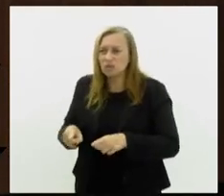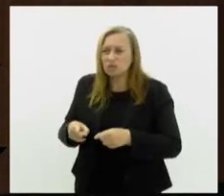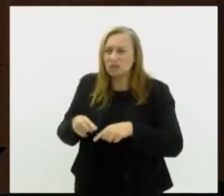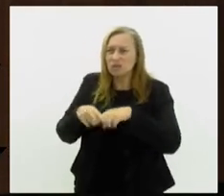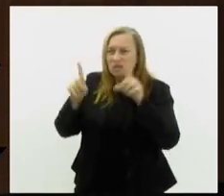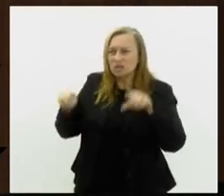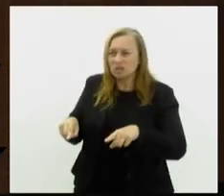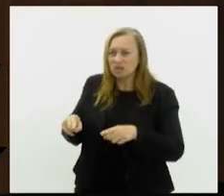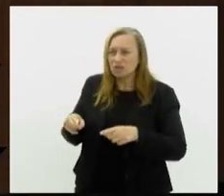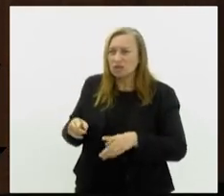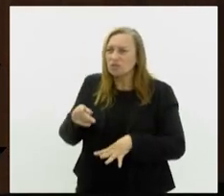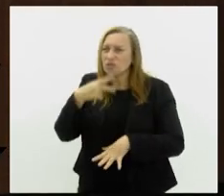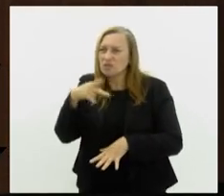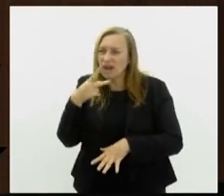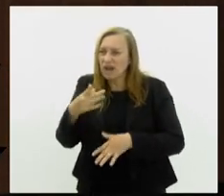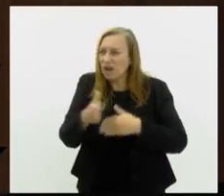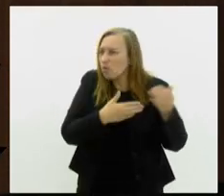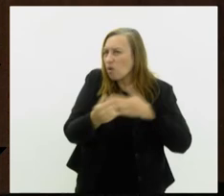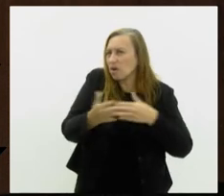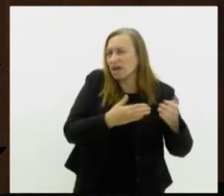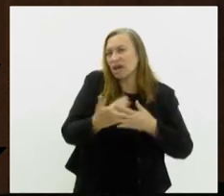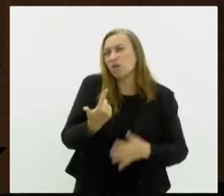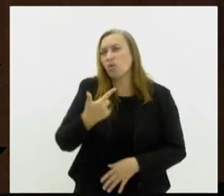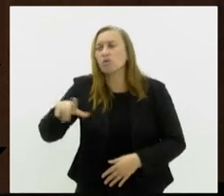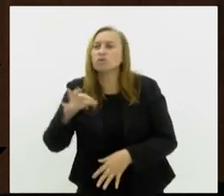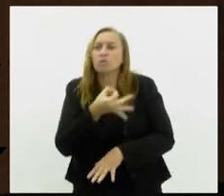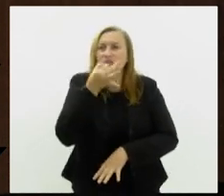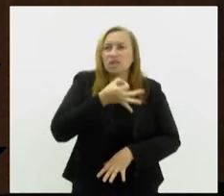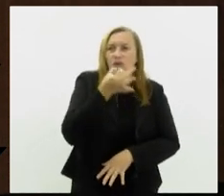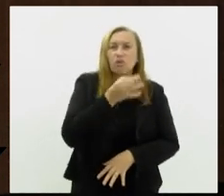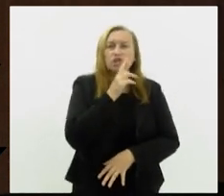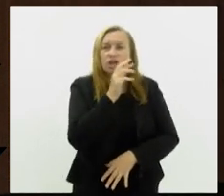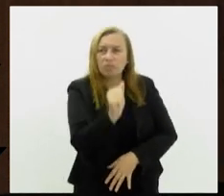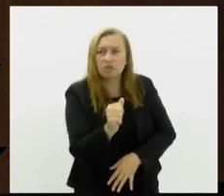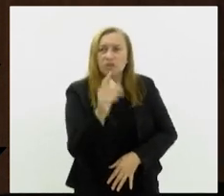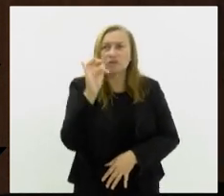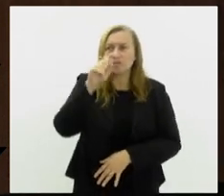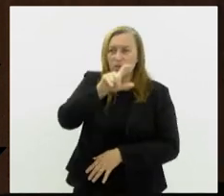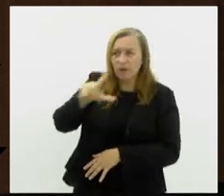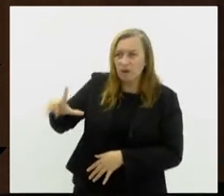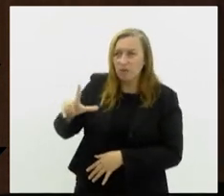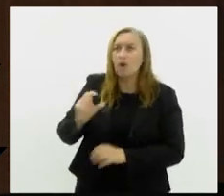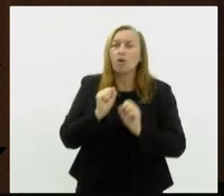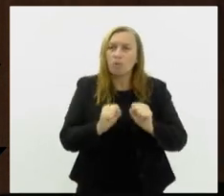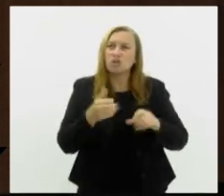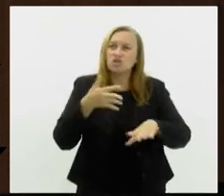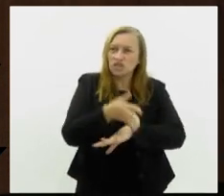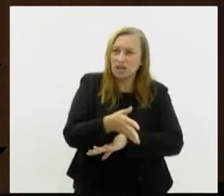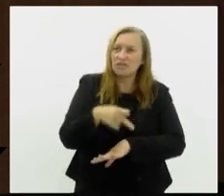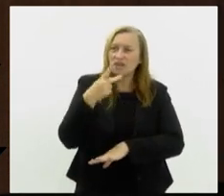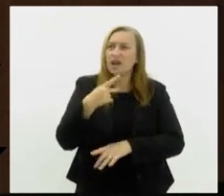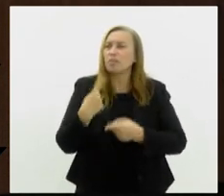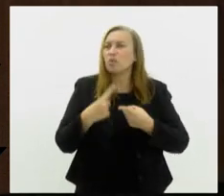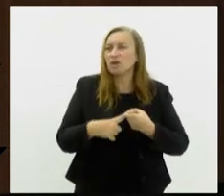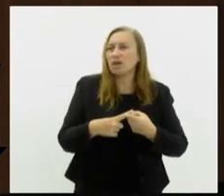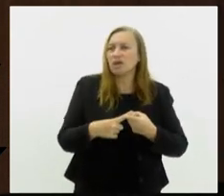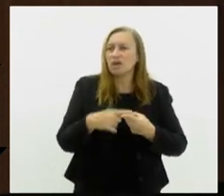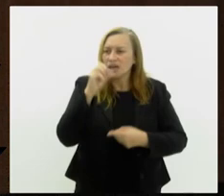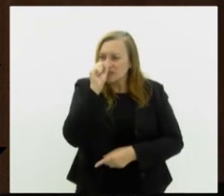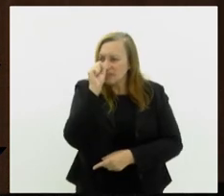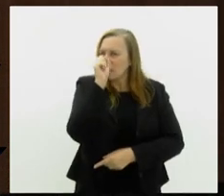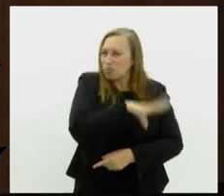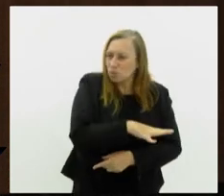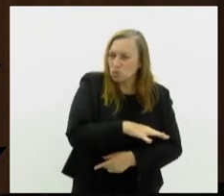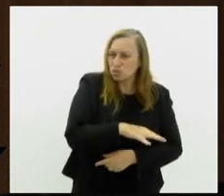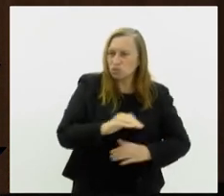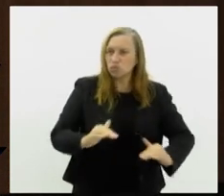nas minhas redes sociais ou de qualquer outro amigo parlamentar, como Rodrigo Amorim, Felipe Pobel, pode chegar e falar conosco, porque esse abuso de autoridade e assédio